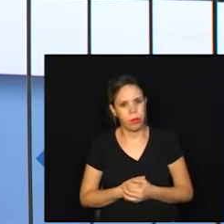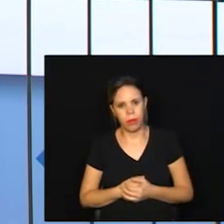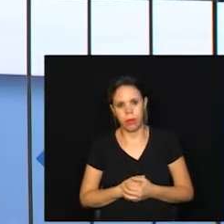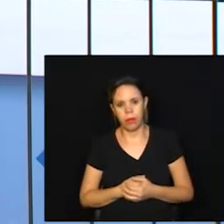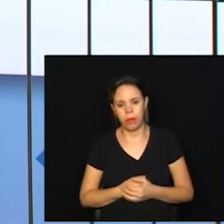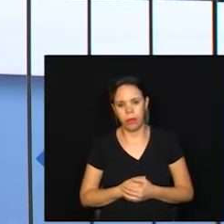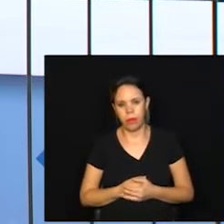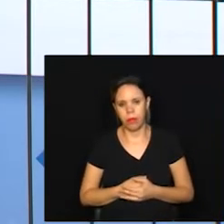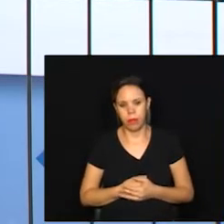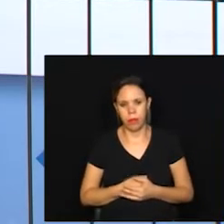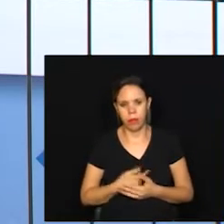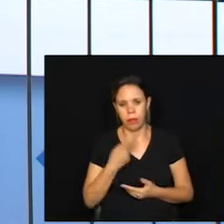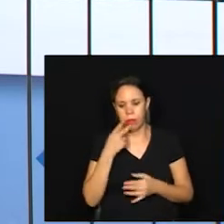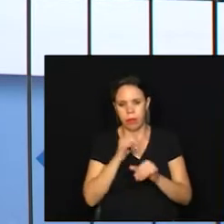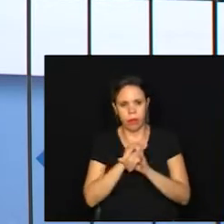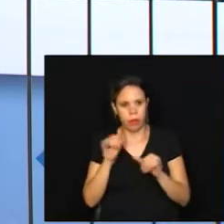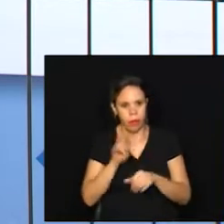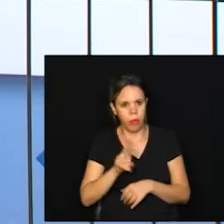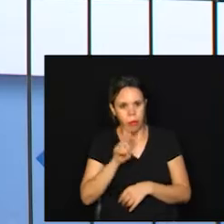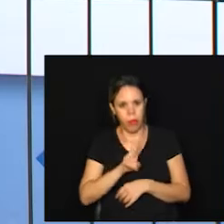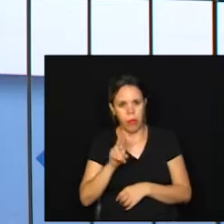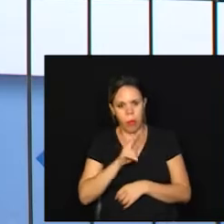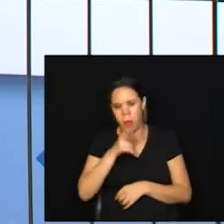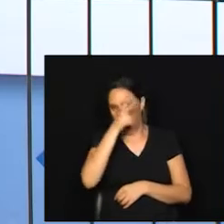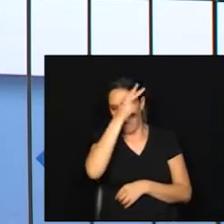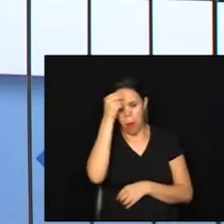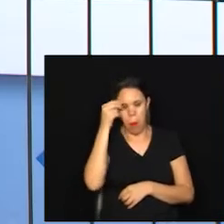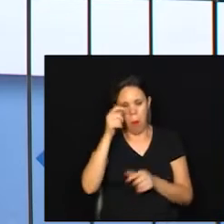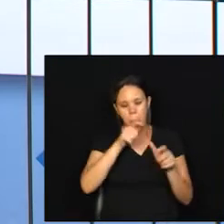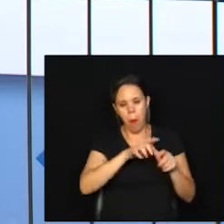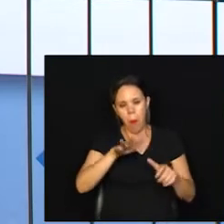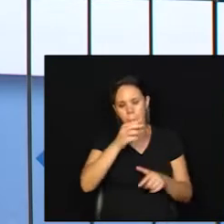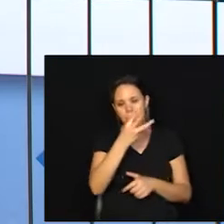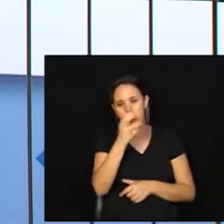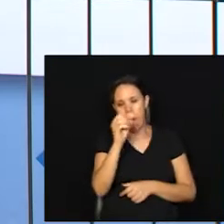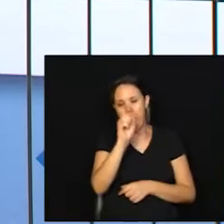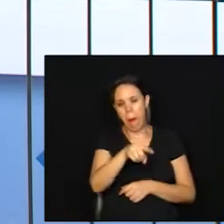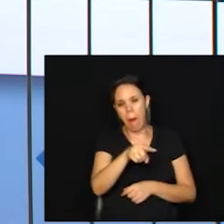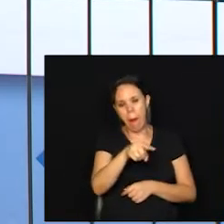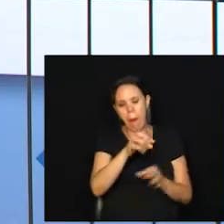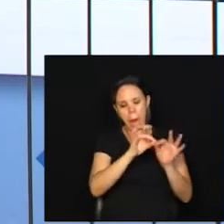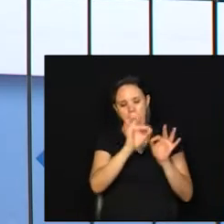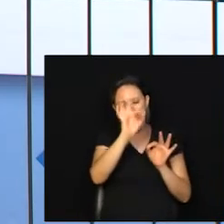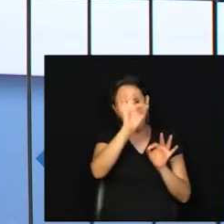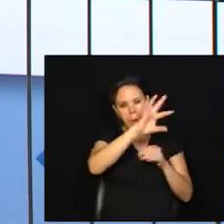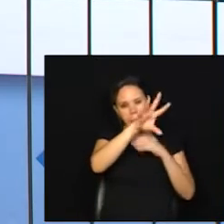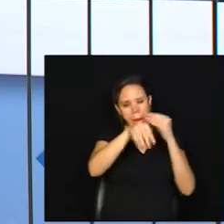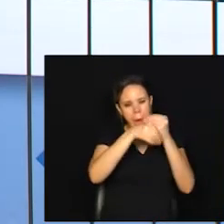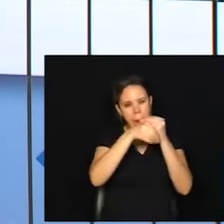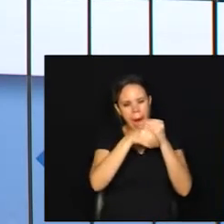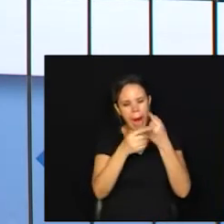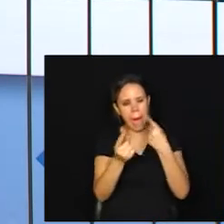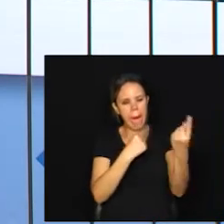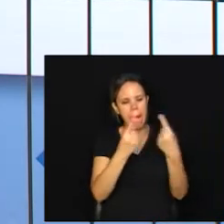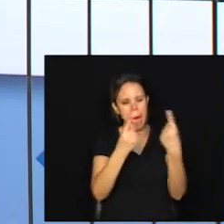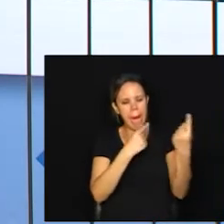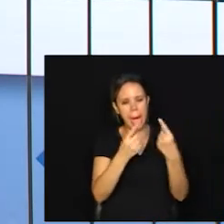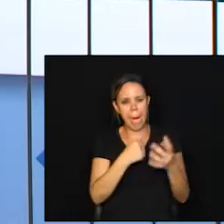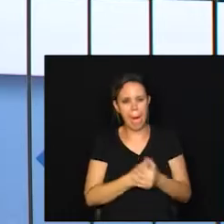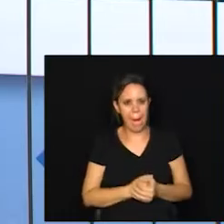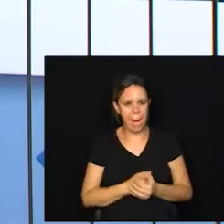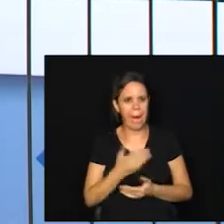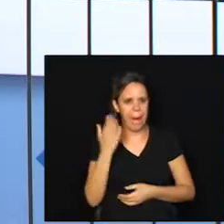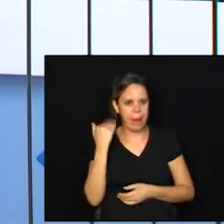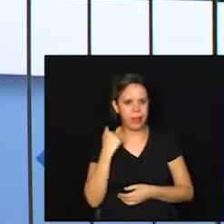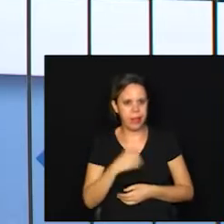que foi declarado utilidade pública uma área de quase 30 mil metros para a implantação dessas vias marginais. A gente